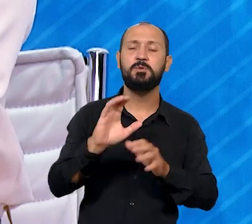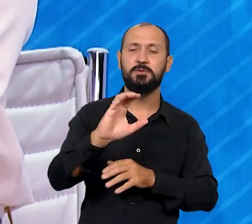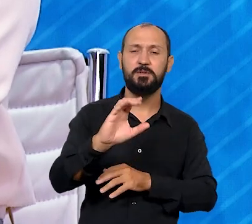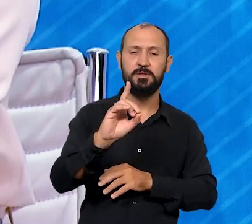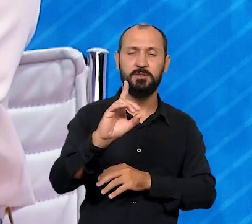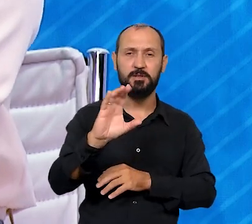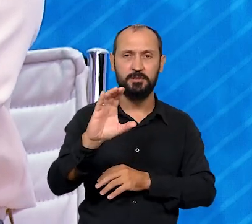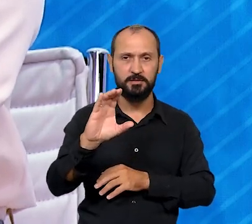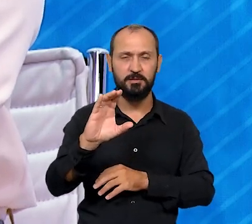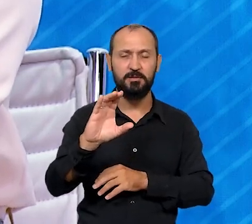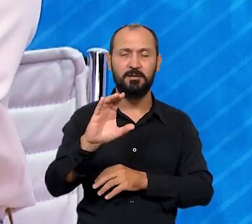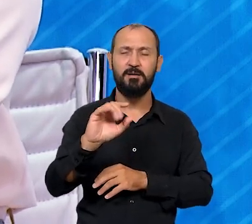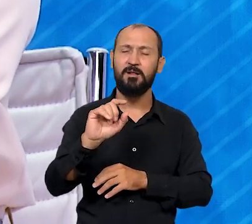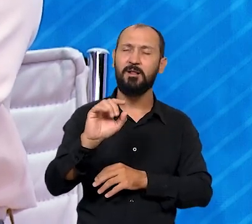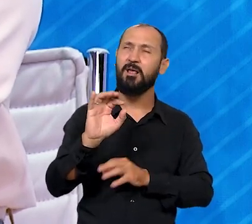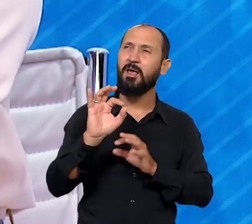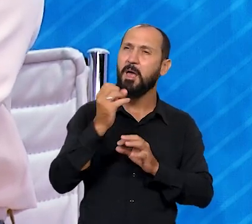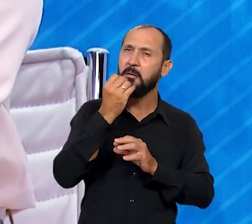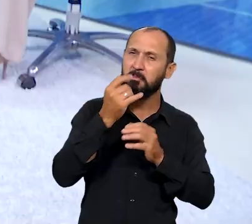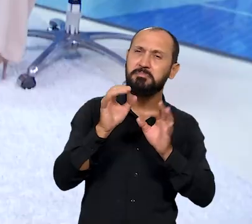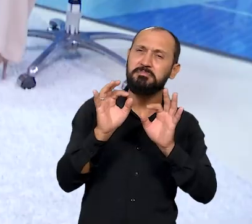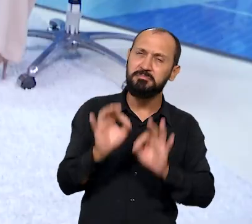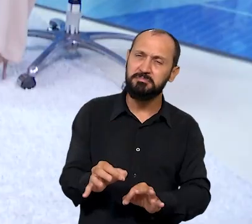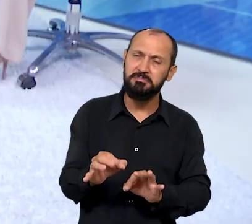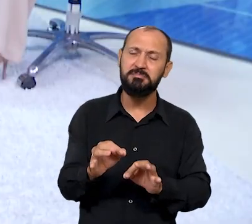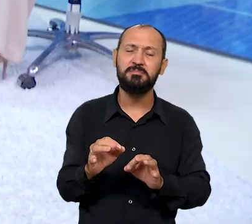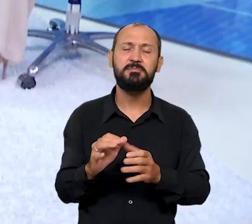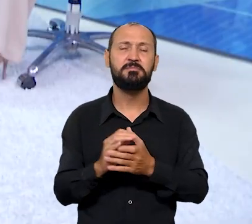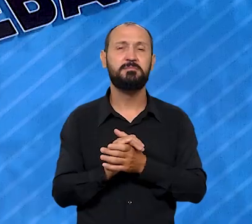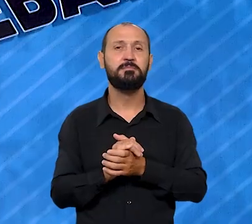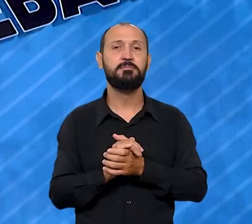o CDC, ele é efetivo?